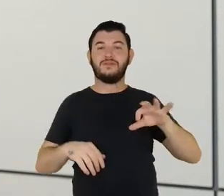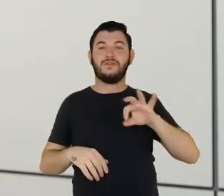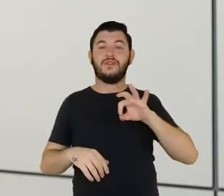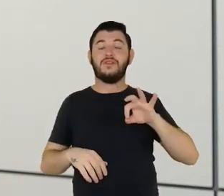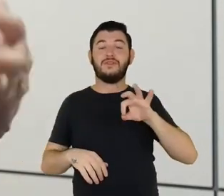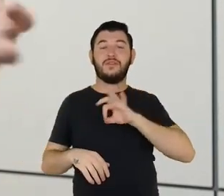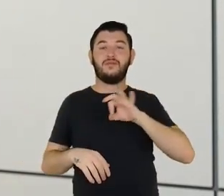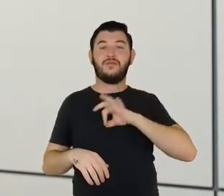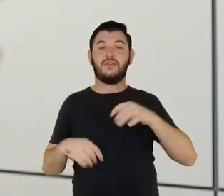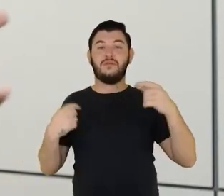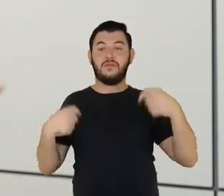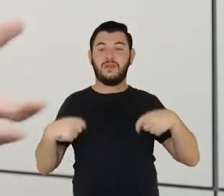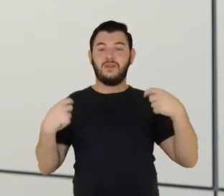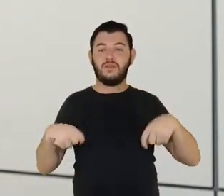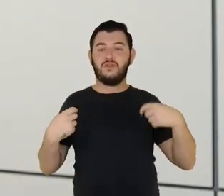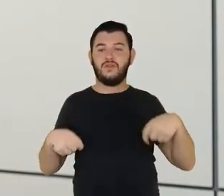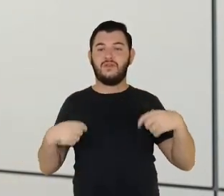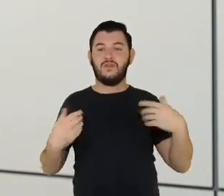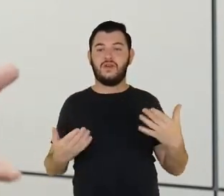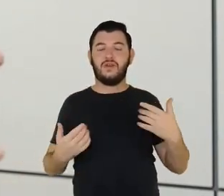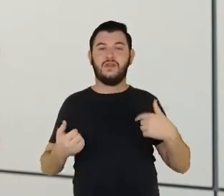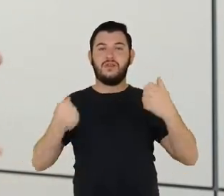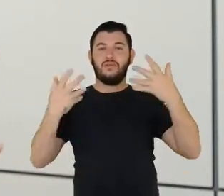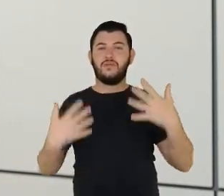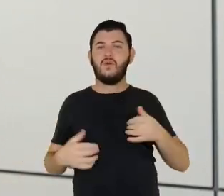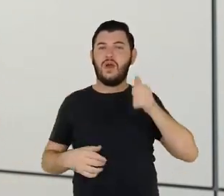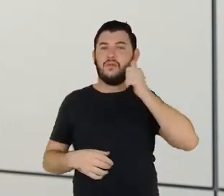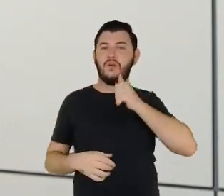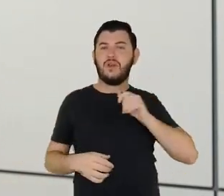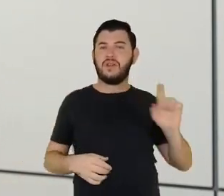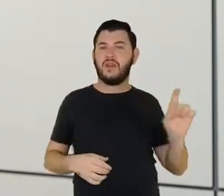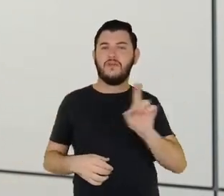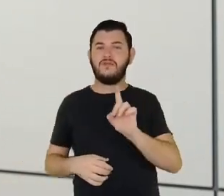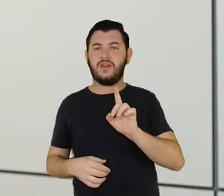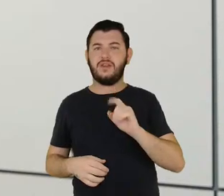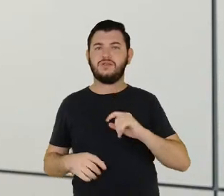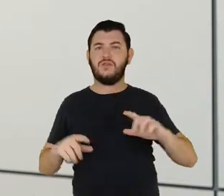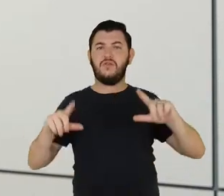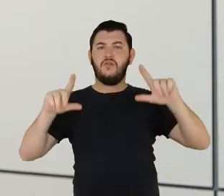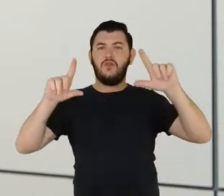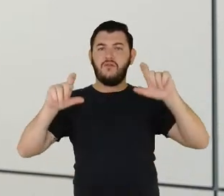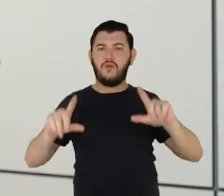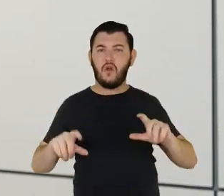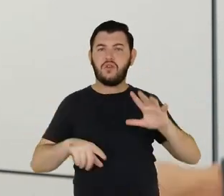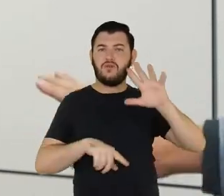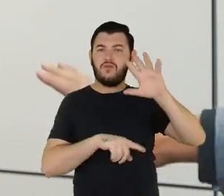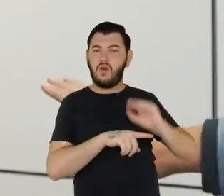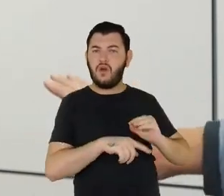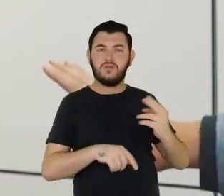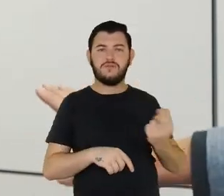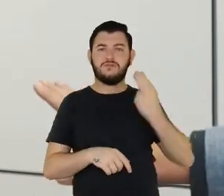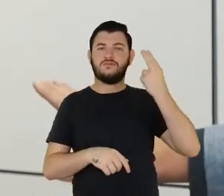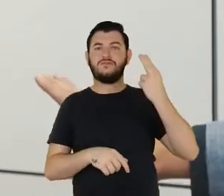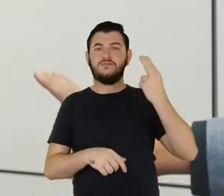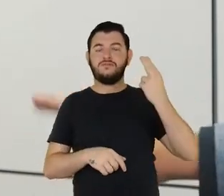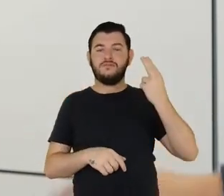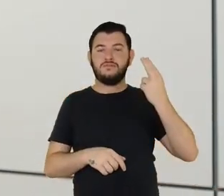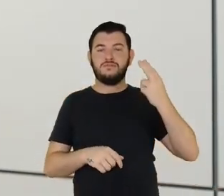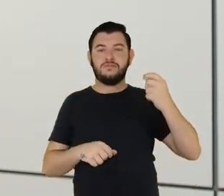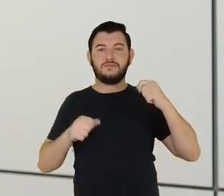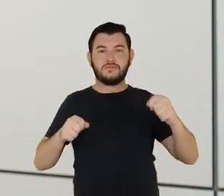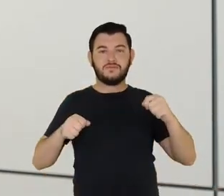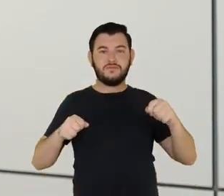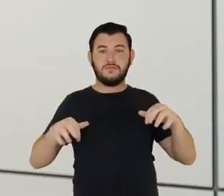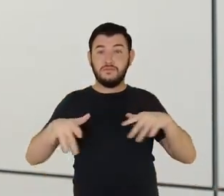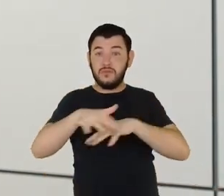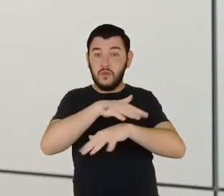aquela coisa. Não dá para tirar foto com todo mundo ao mesmo tempo. E no meio da multidão você não consegue organizar. Mas no meio de tudo isso ficou tudo bem, né? Não, ficou